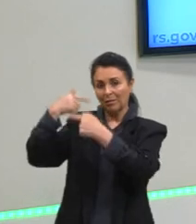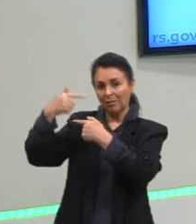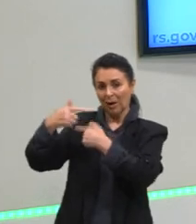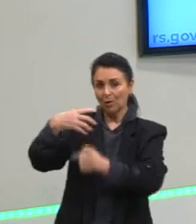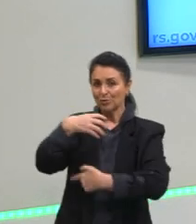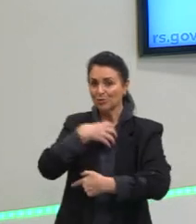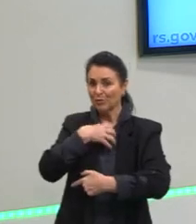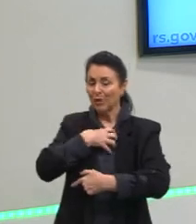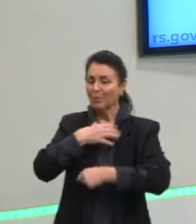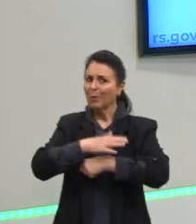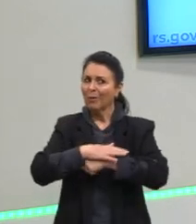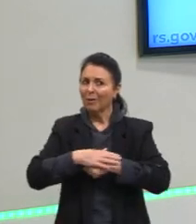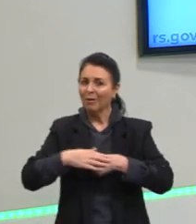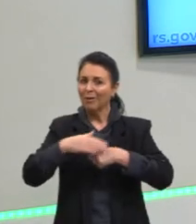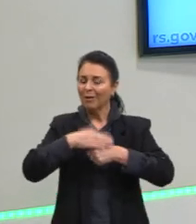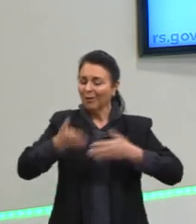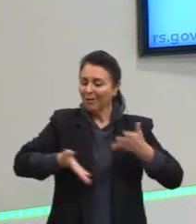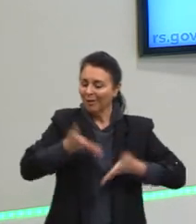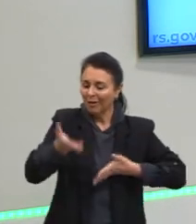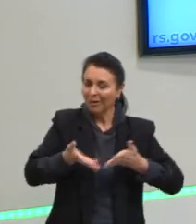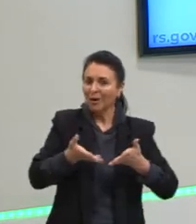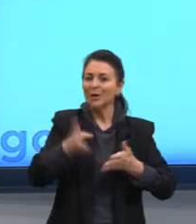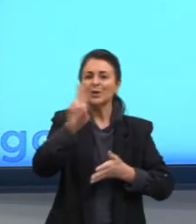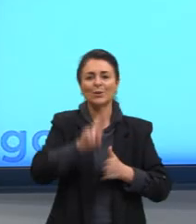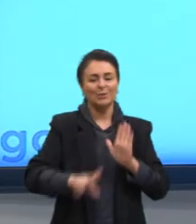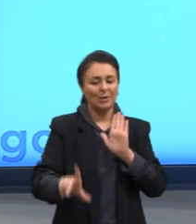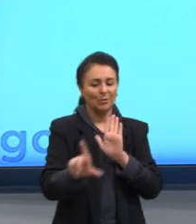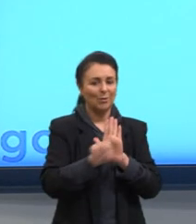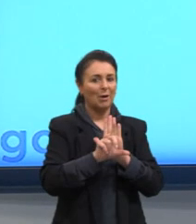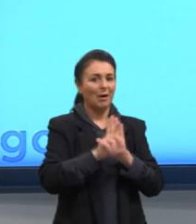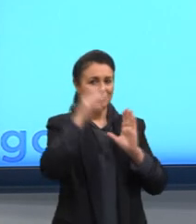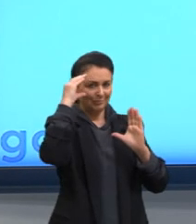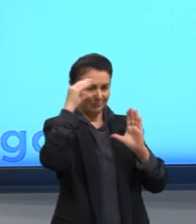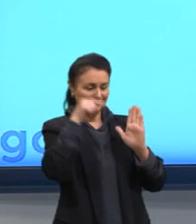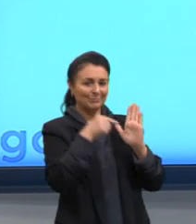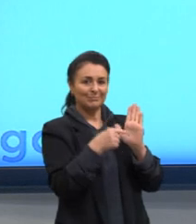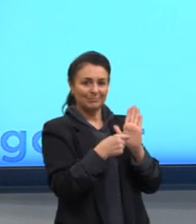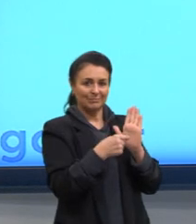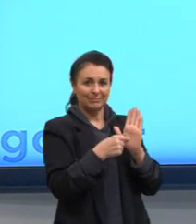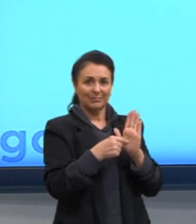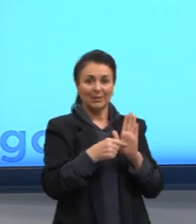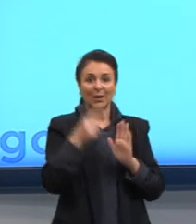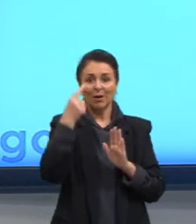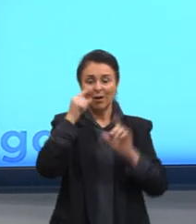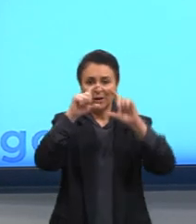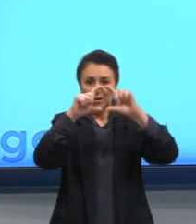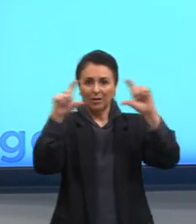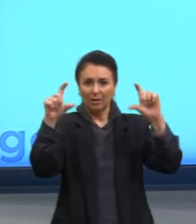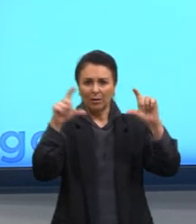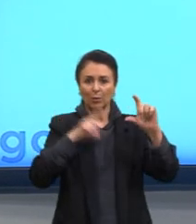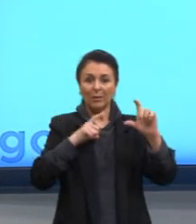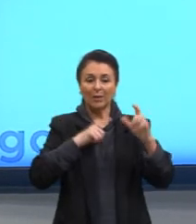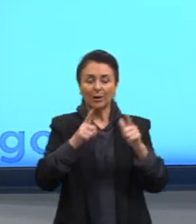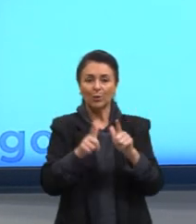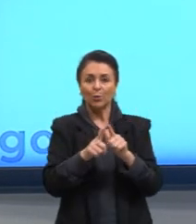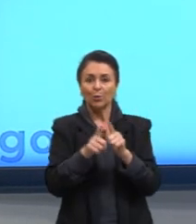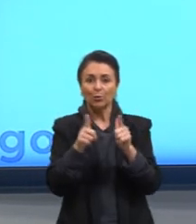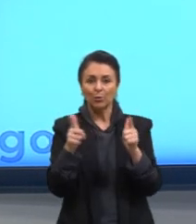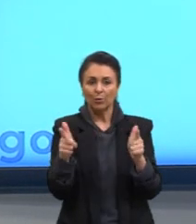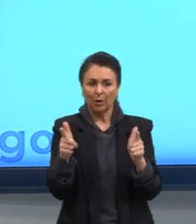forma carismática e de forma legal é que o trago uma tirinha né O que tem esse recorte do jornal